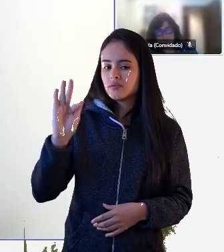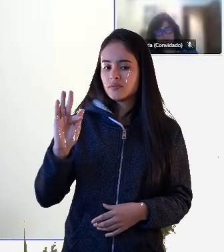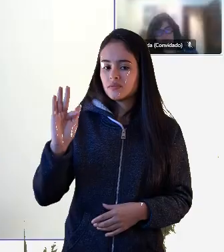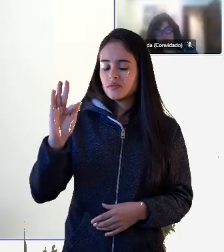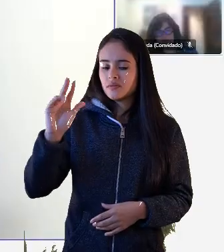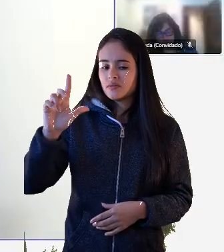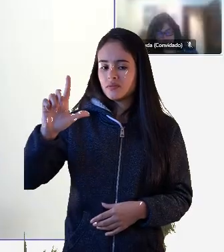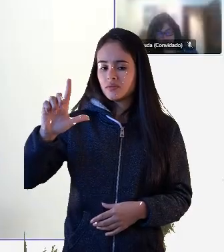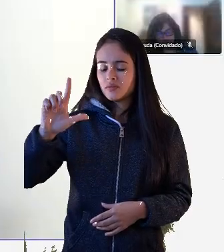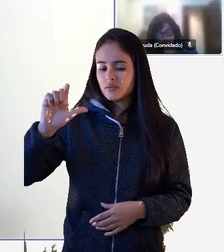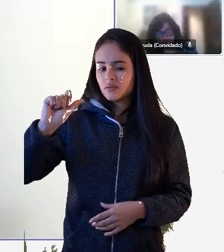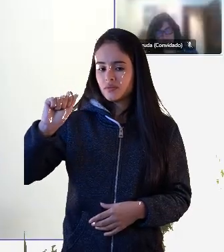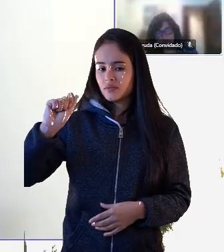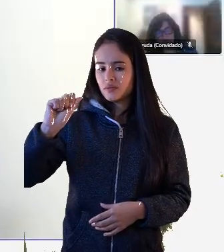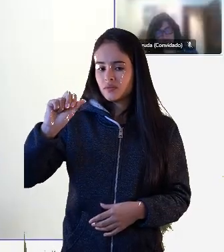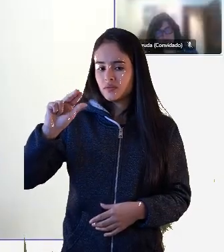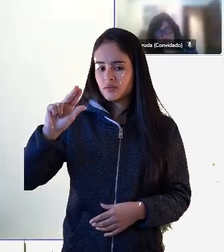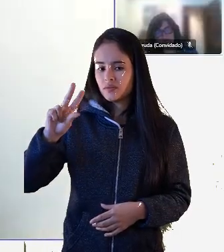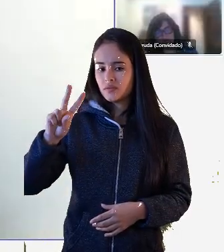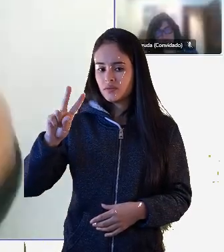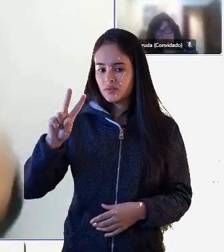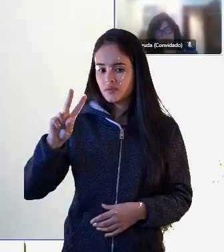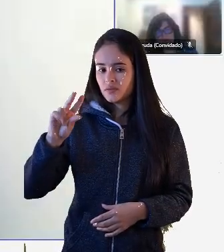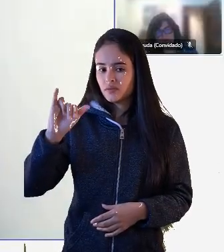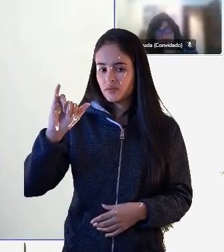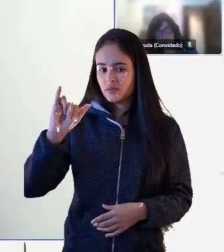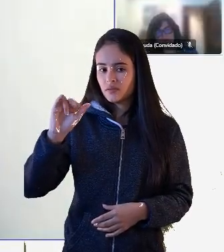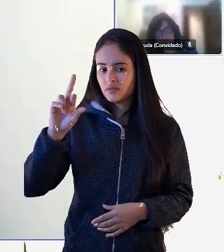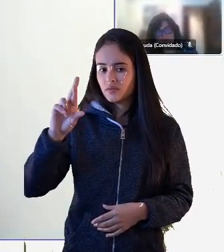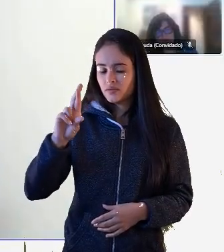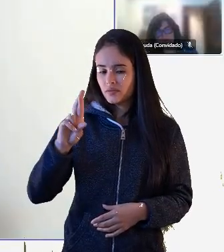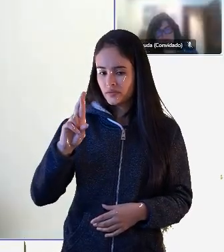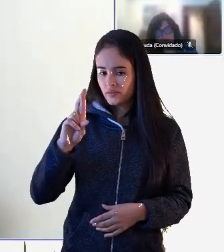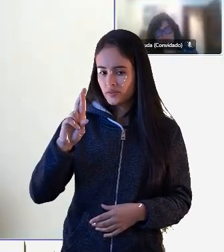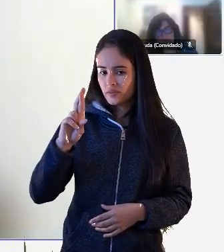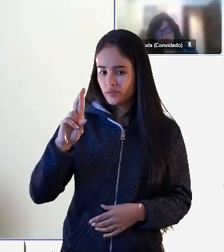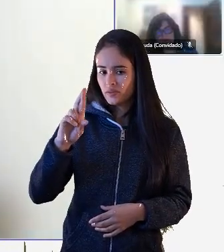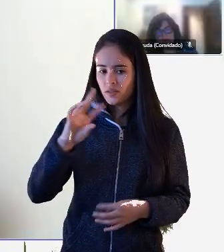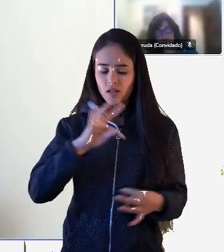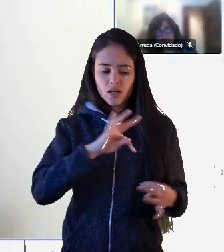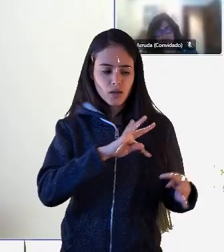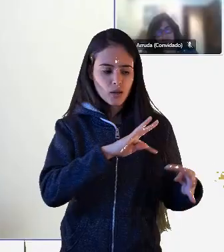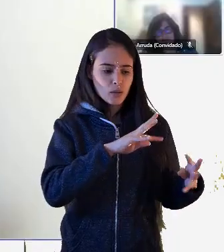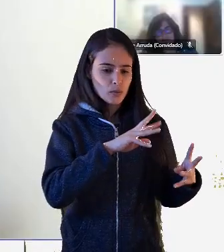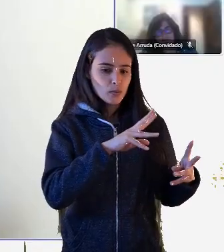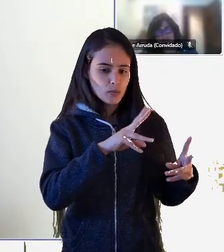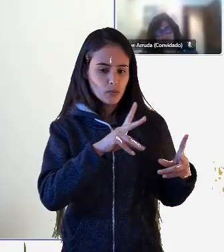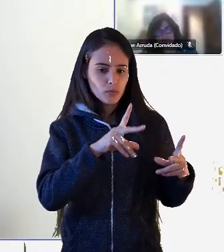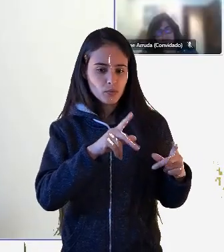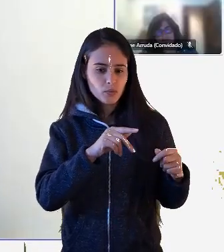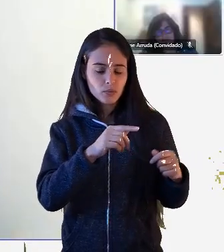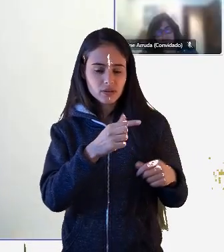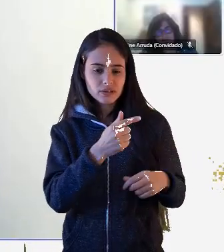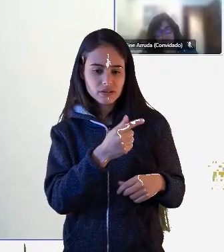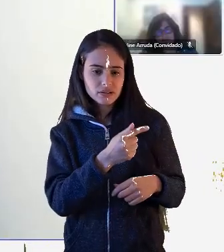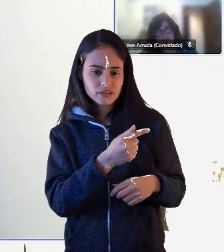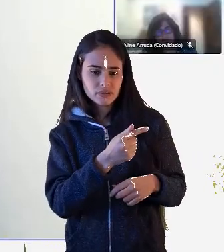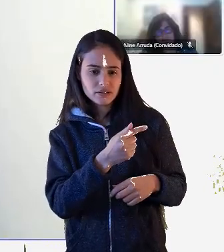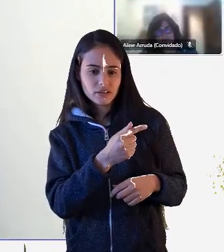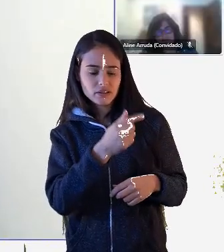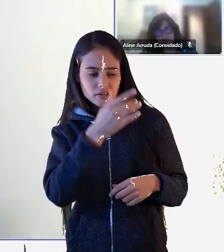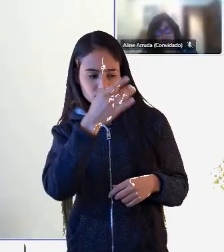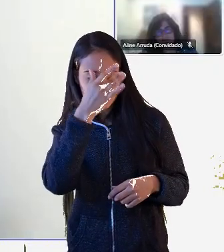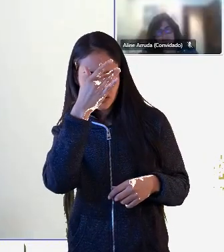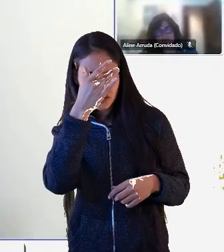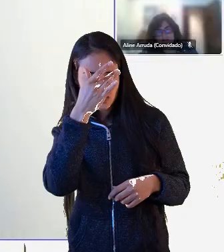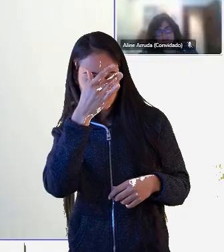de movimentos negros para participar da programação da feira, em número, né? E o Ponto de